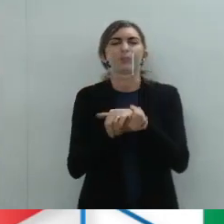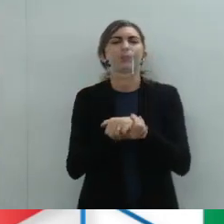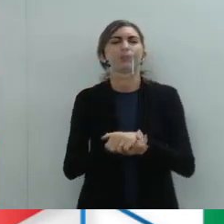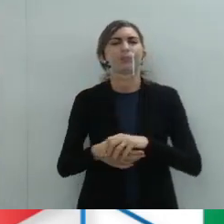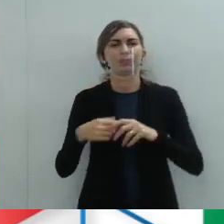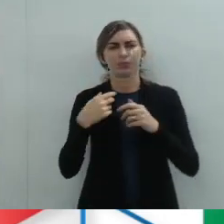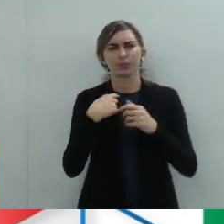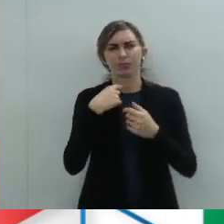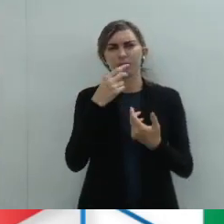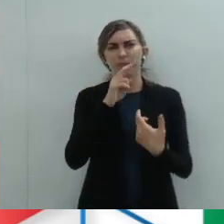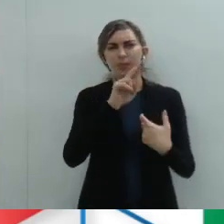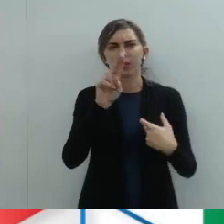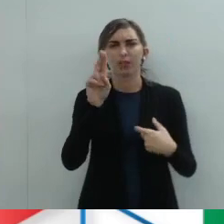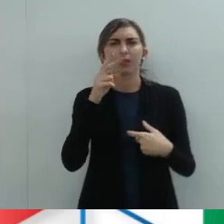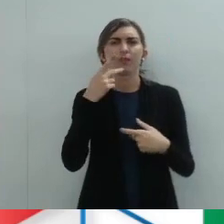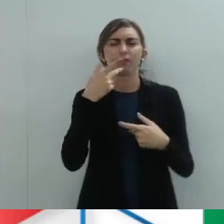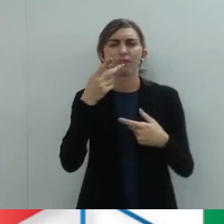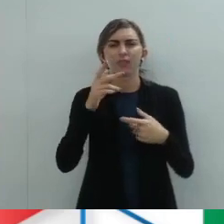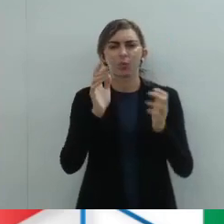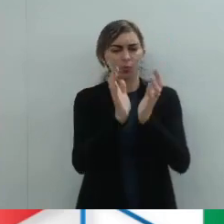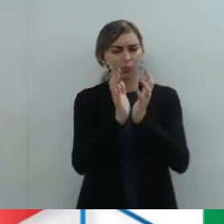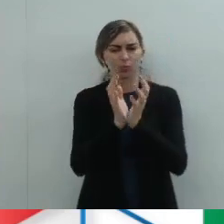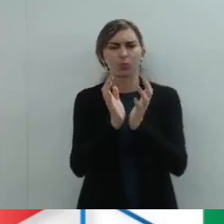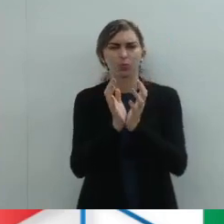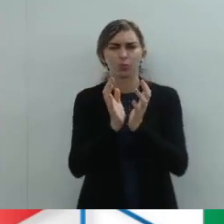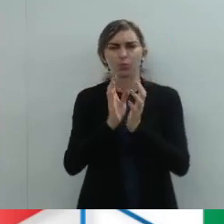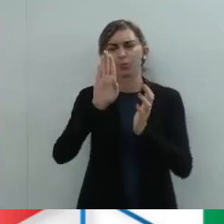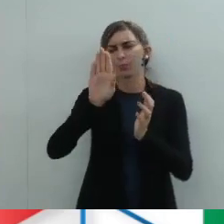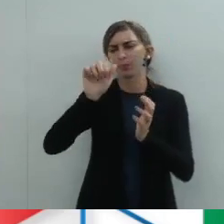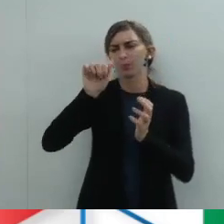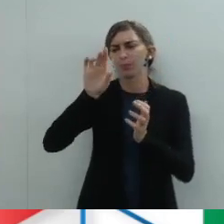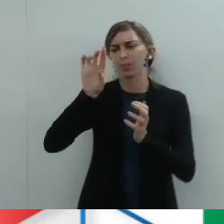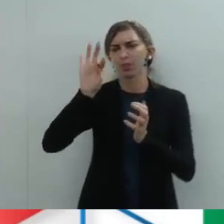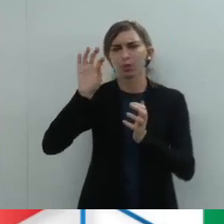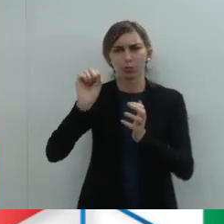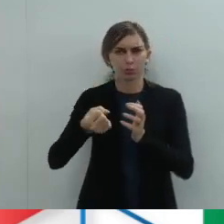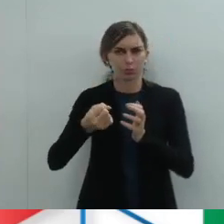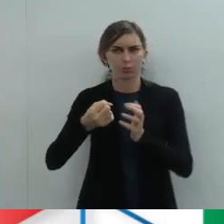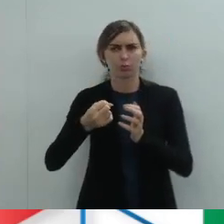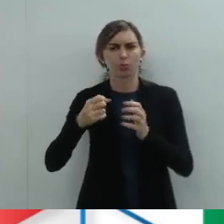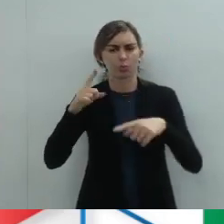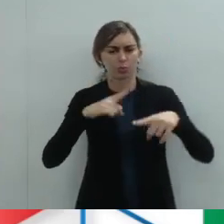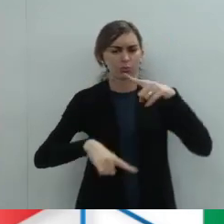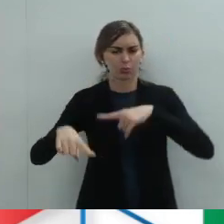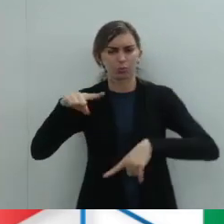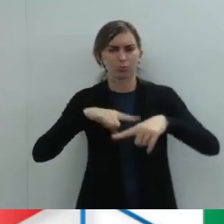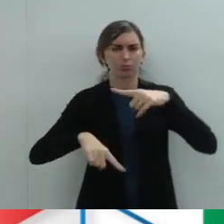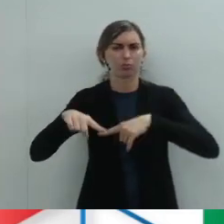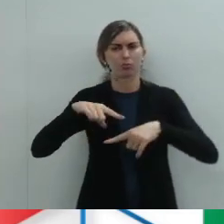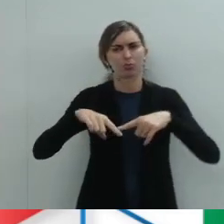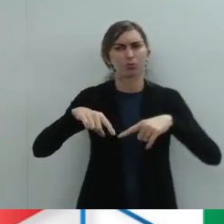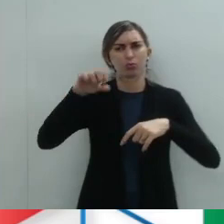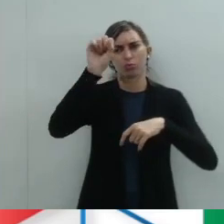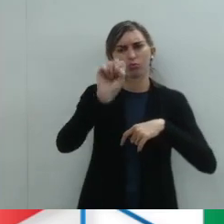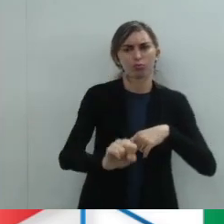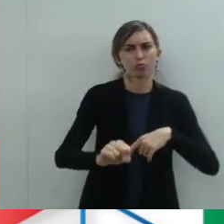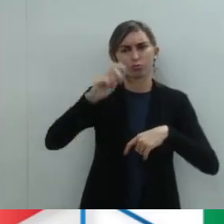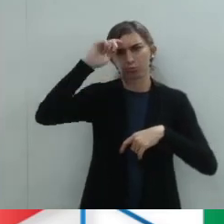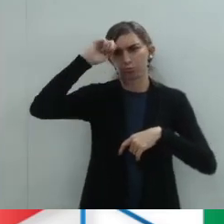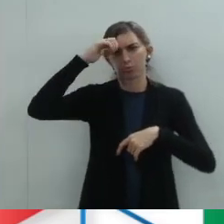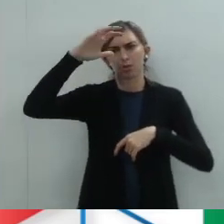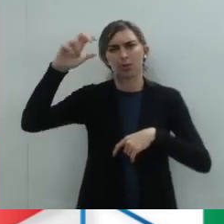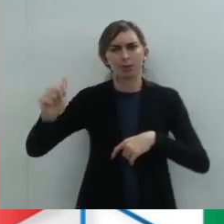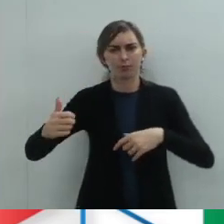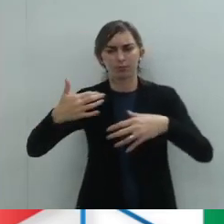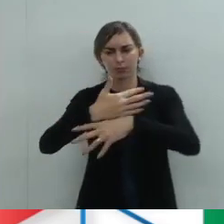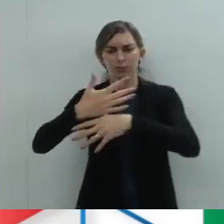por bantus, né, que foram conquistados por muçulmanos. Dominou a costa do sudoeste africano e suas principais